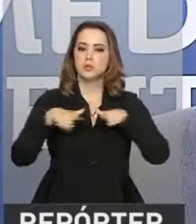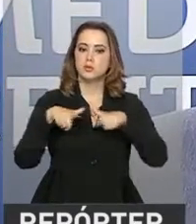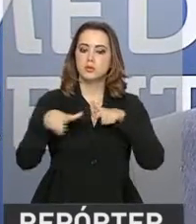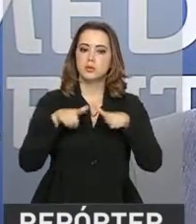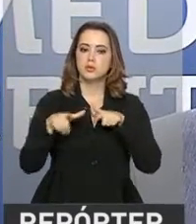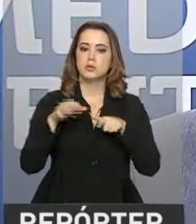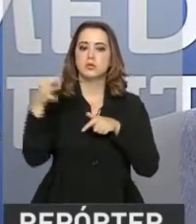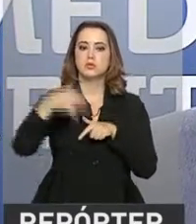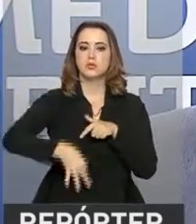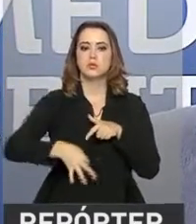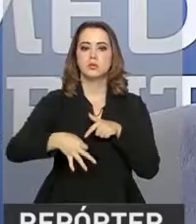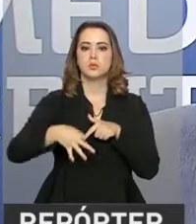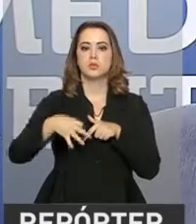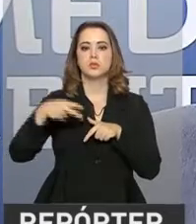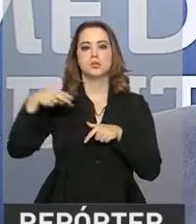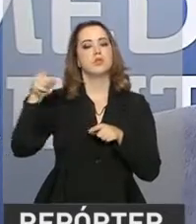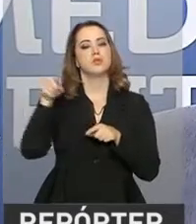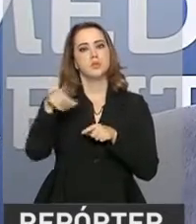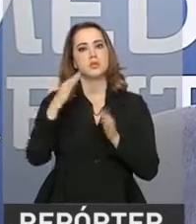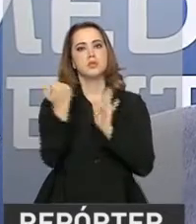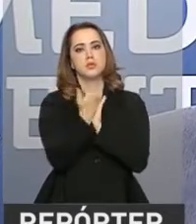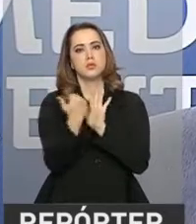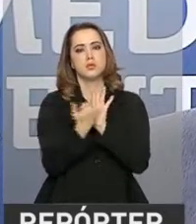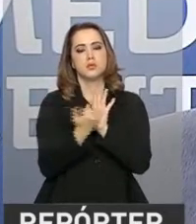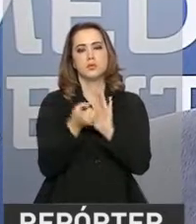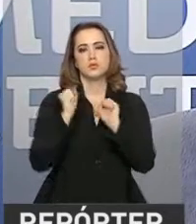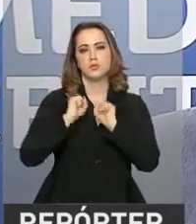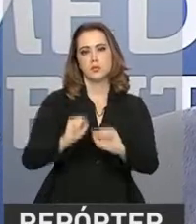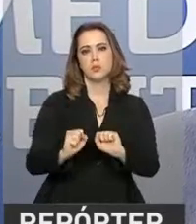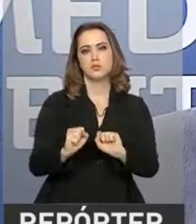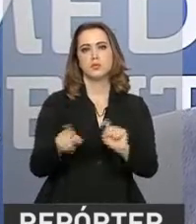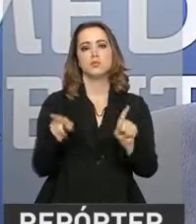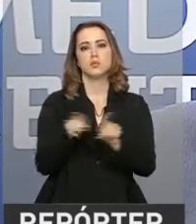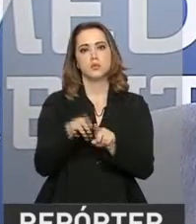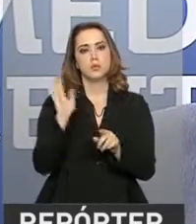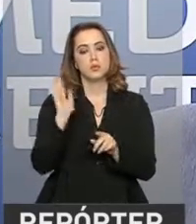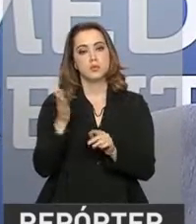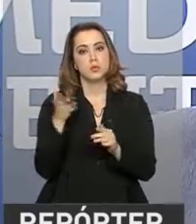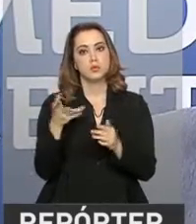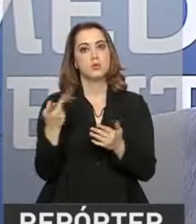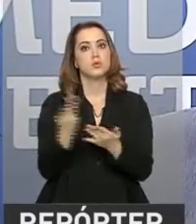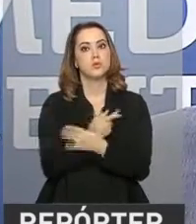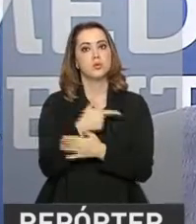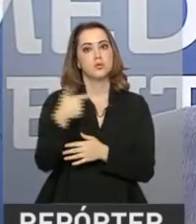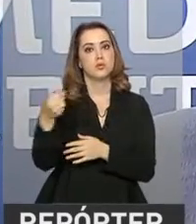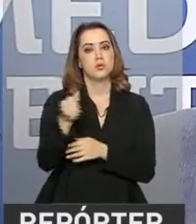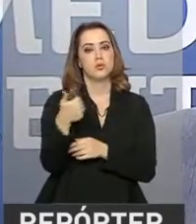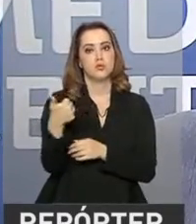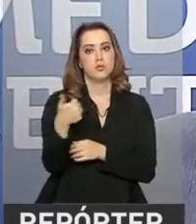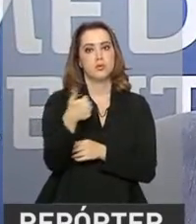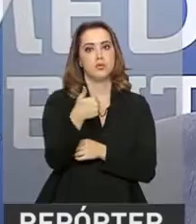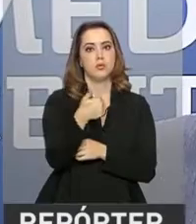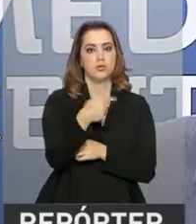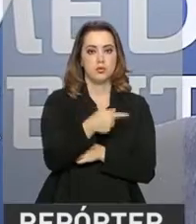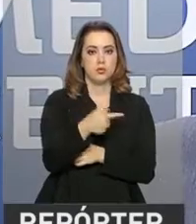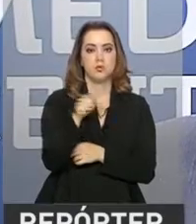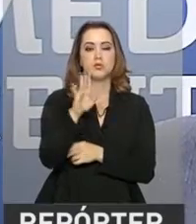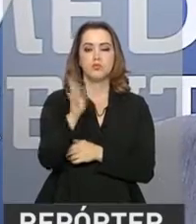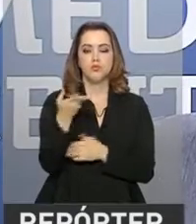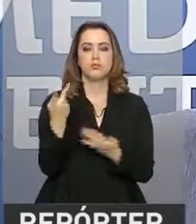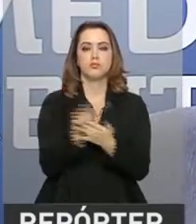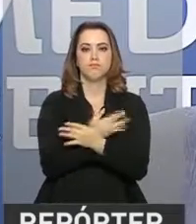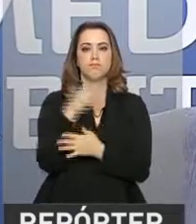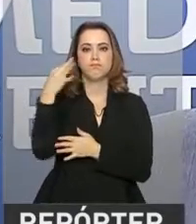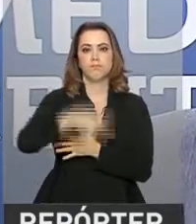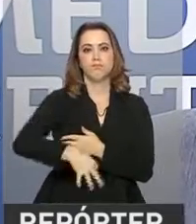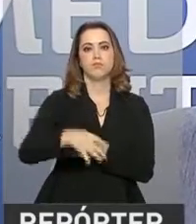que este programa possa, já em 2017, ele estar efetivo ali, assim